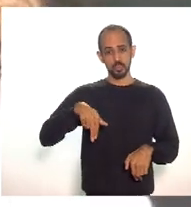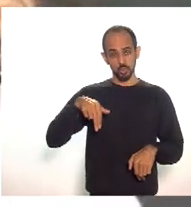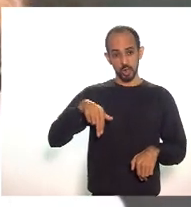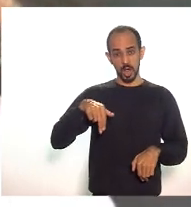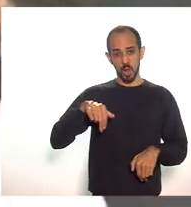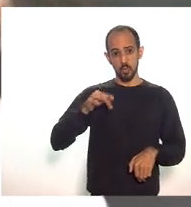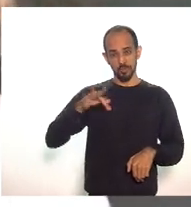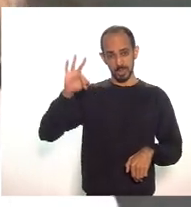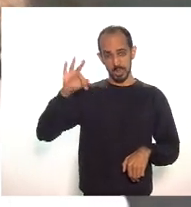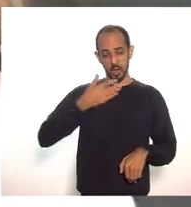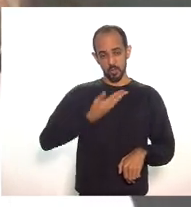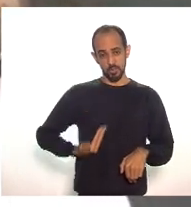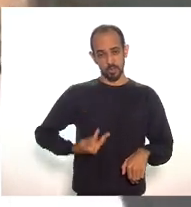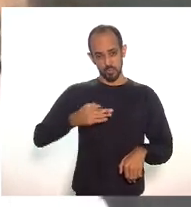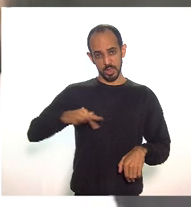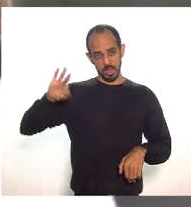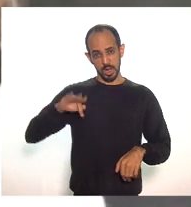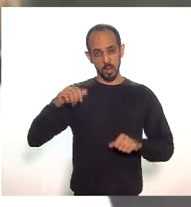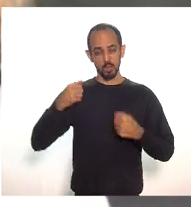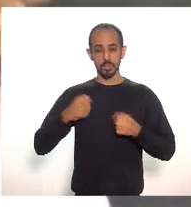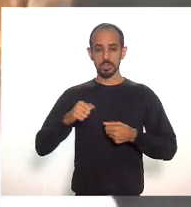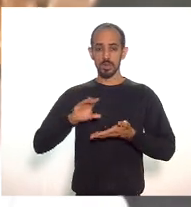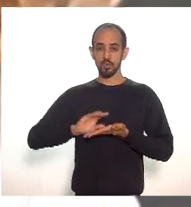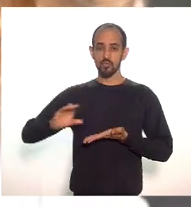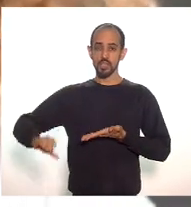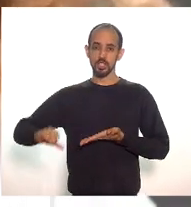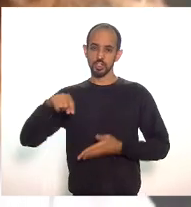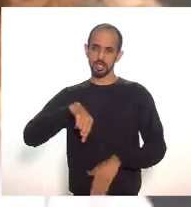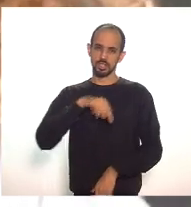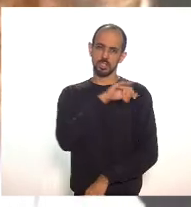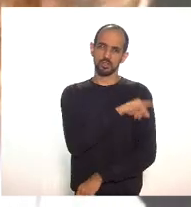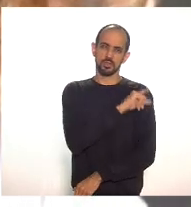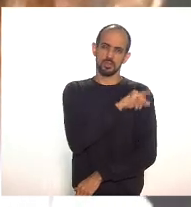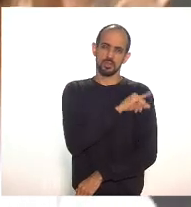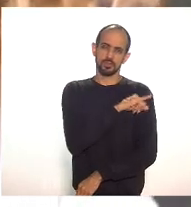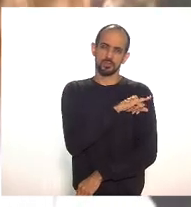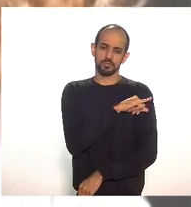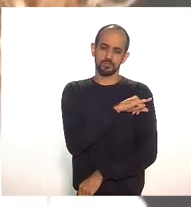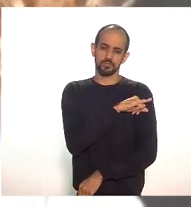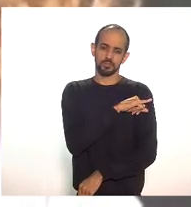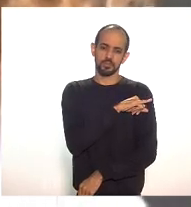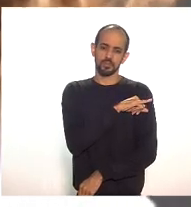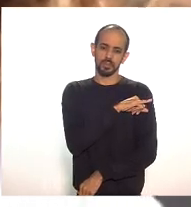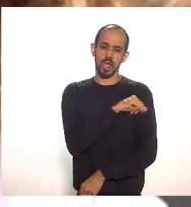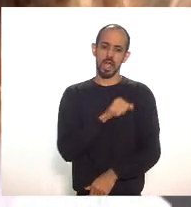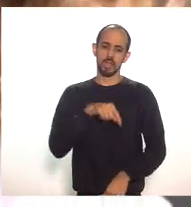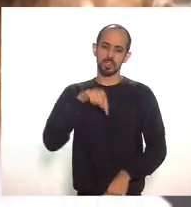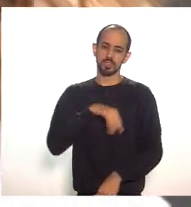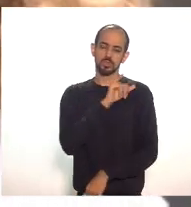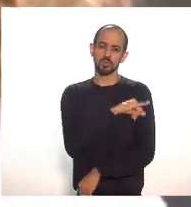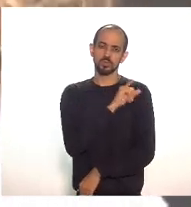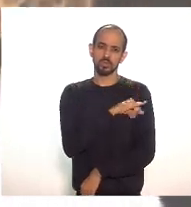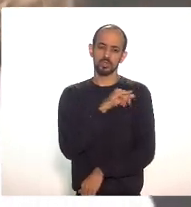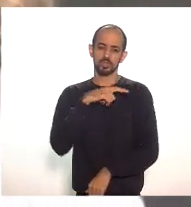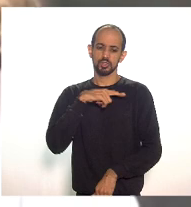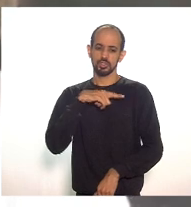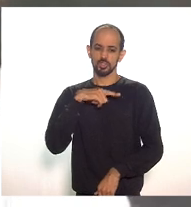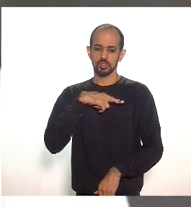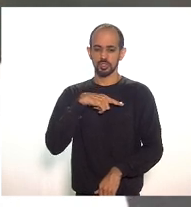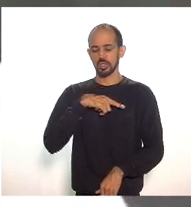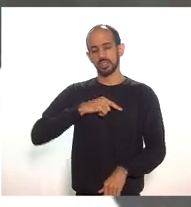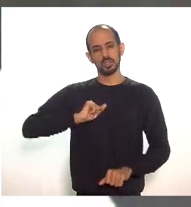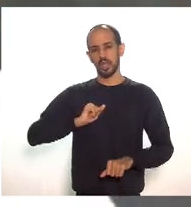estado o regime de arrecadação né dos tributos da União arte do Estado do Rio de Janeiro é de alguma forma